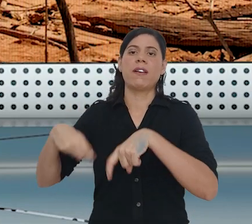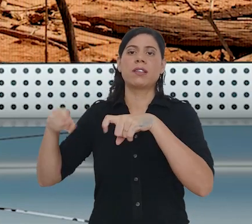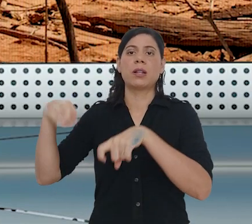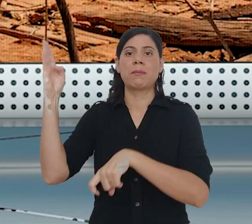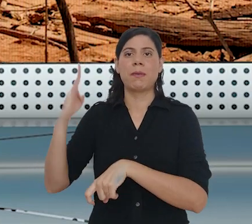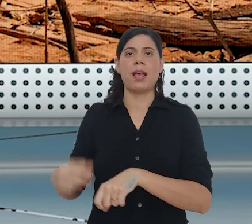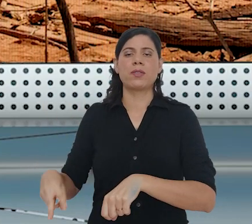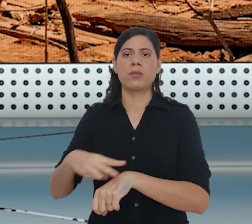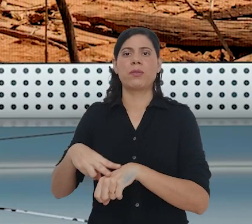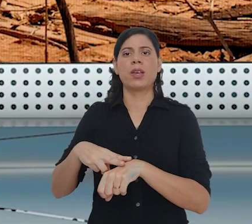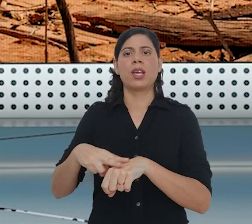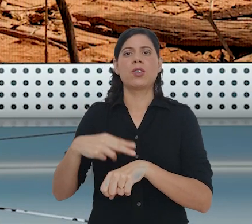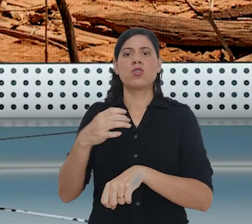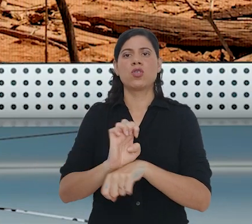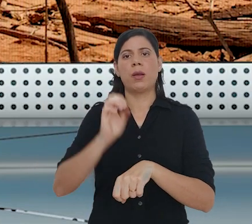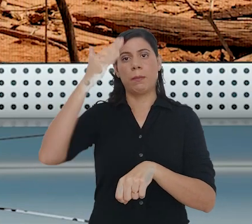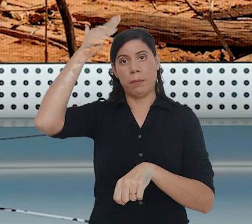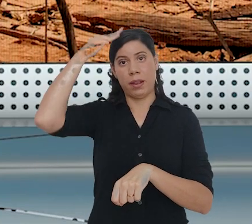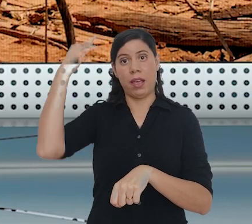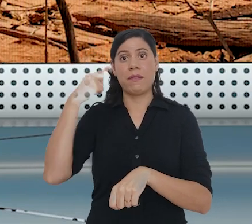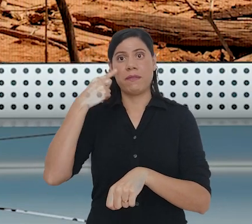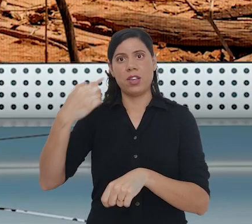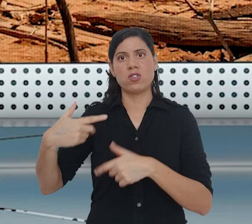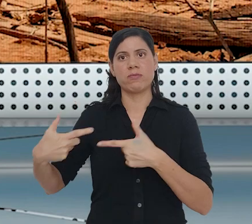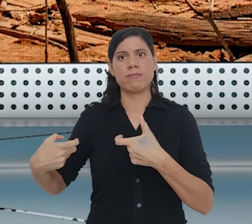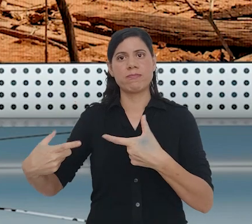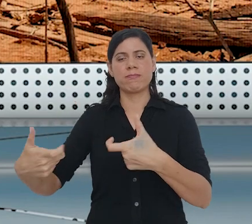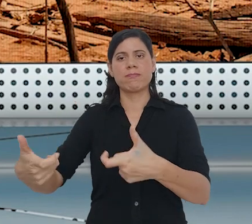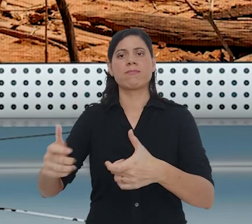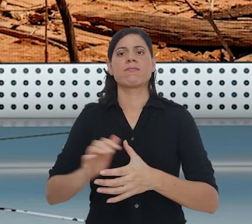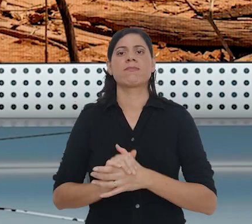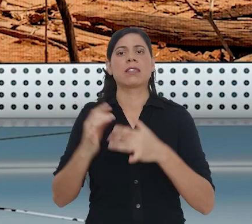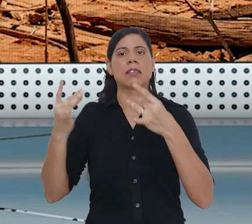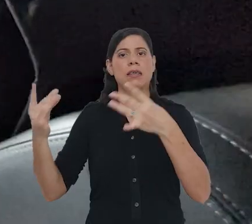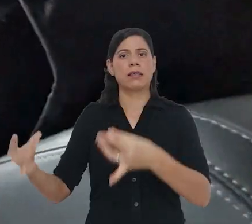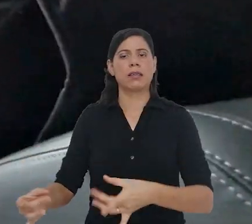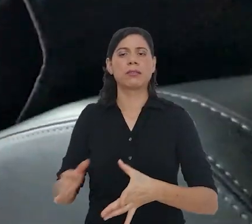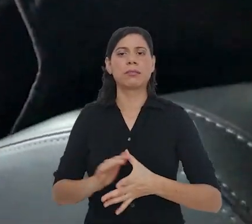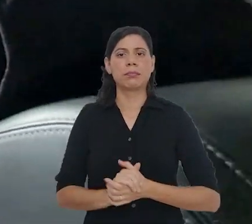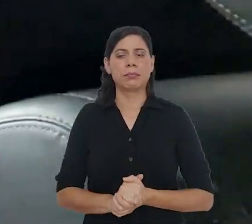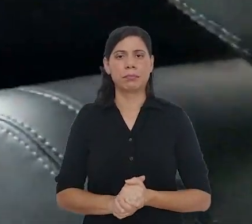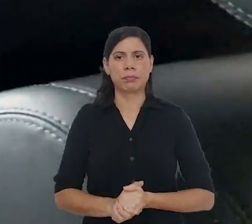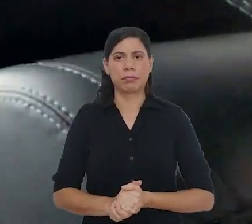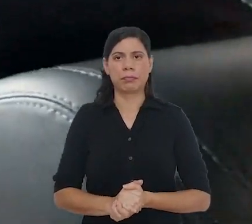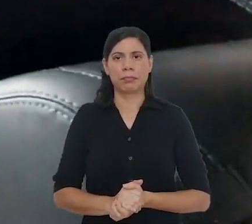Pará. Confira os detalhes dessa verdadeira guerra com William Nascimento.